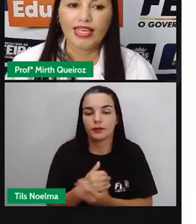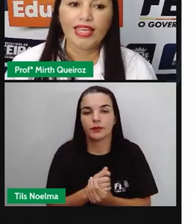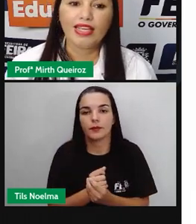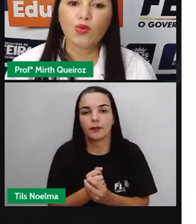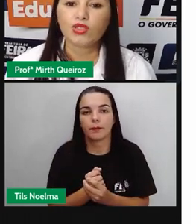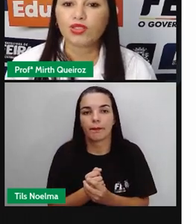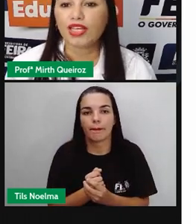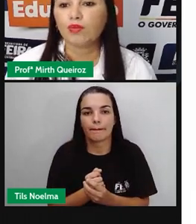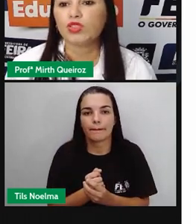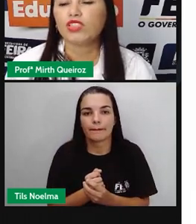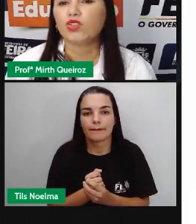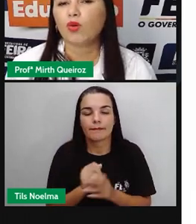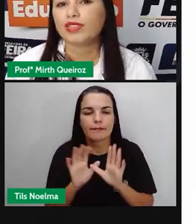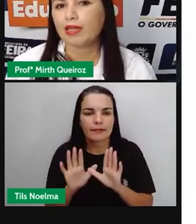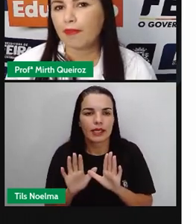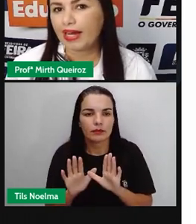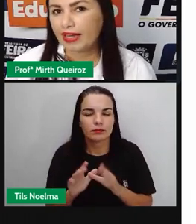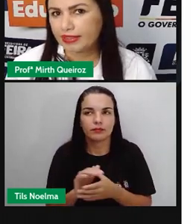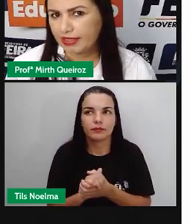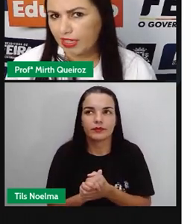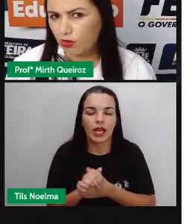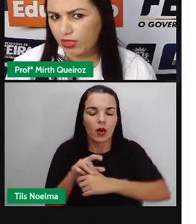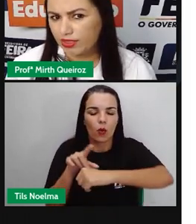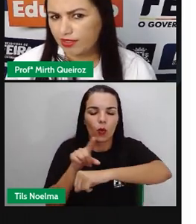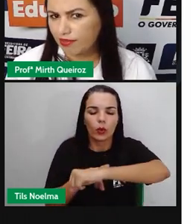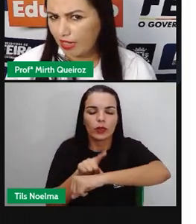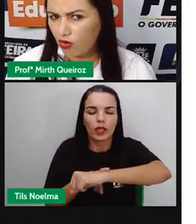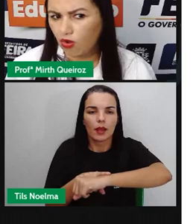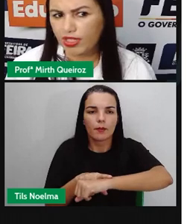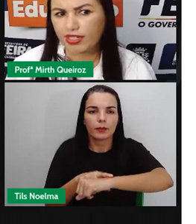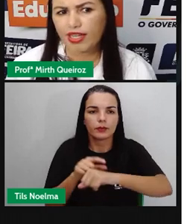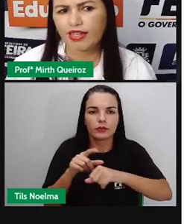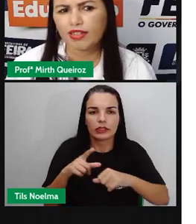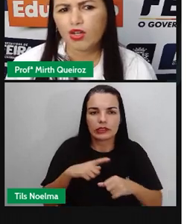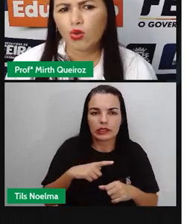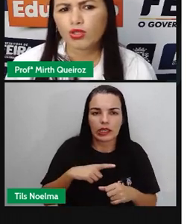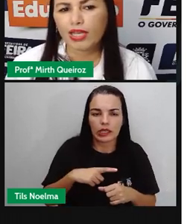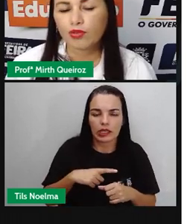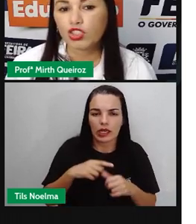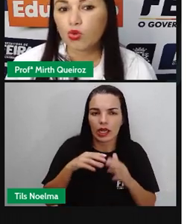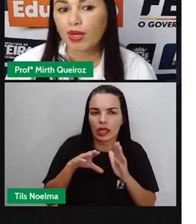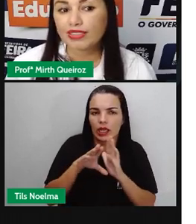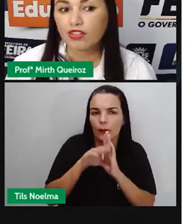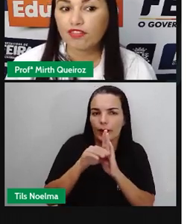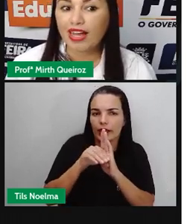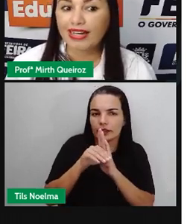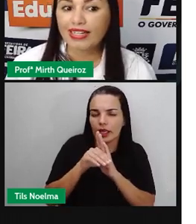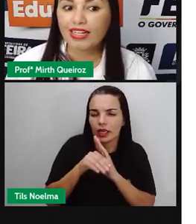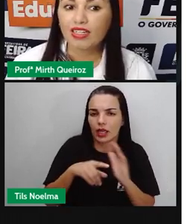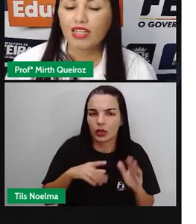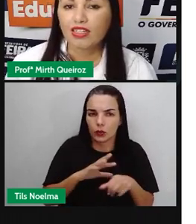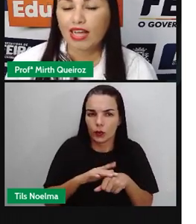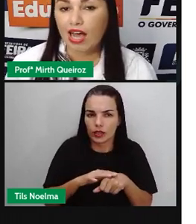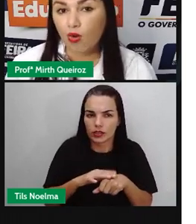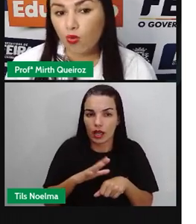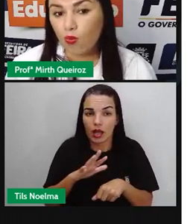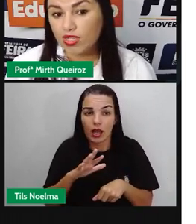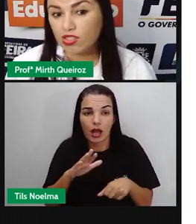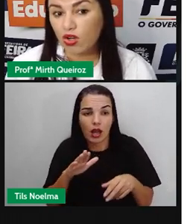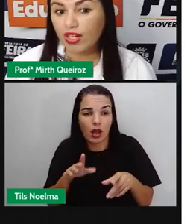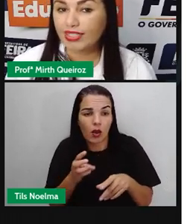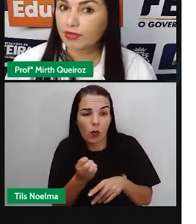e em quanto tempo os sintomas aparecem da doença da cólera né o tempo de incubação varia